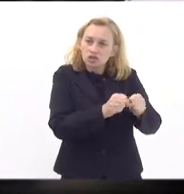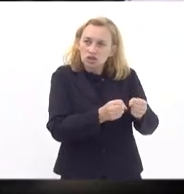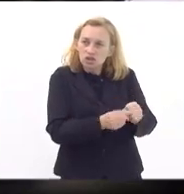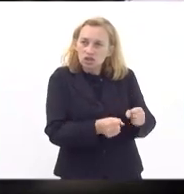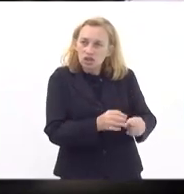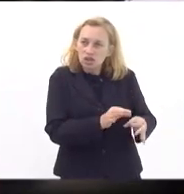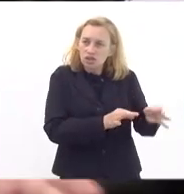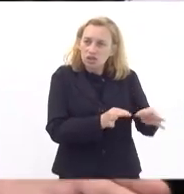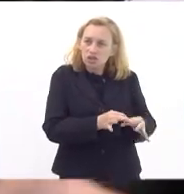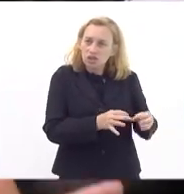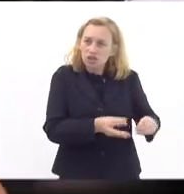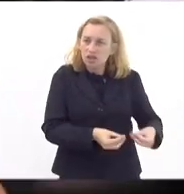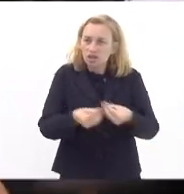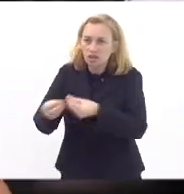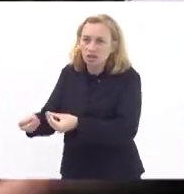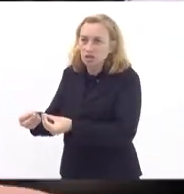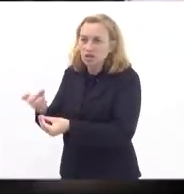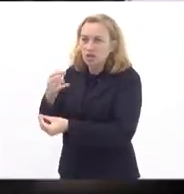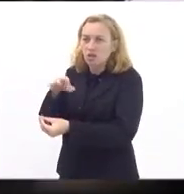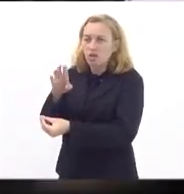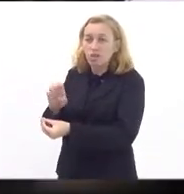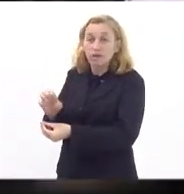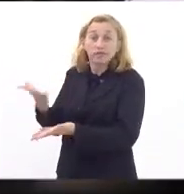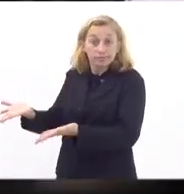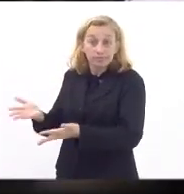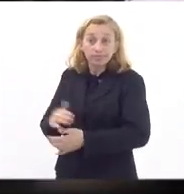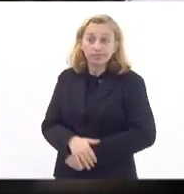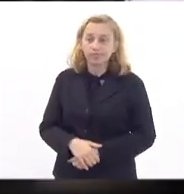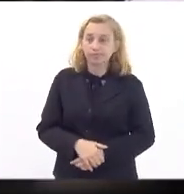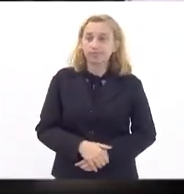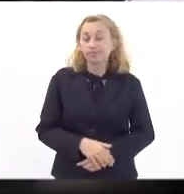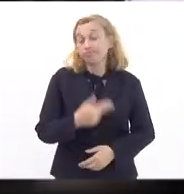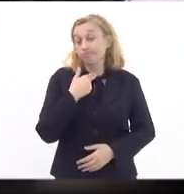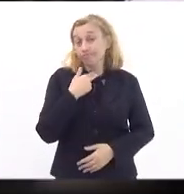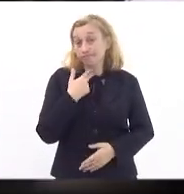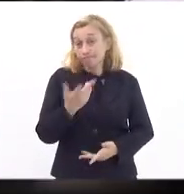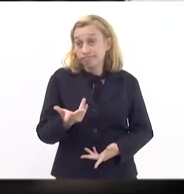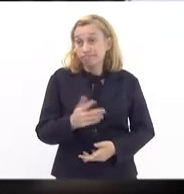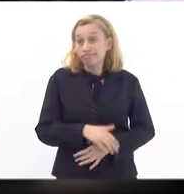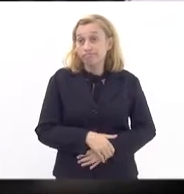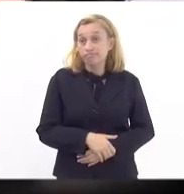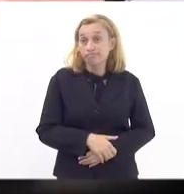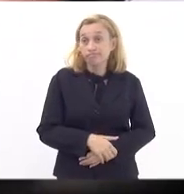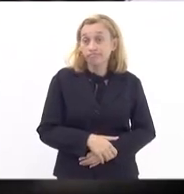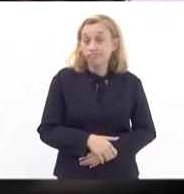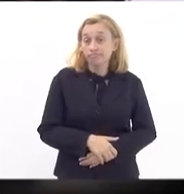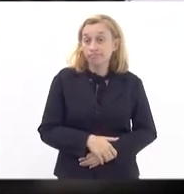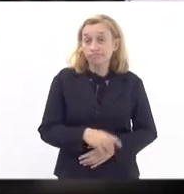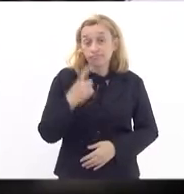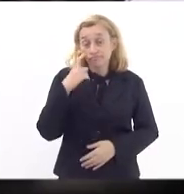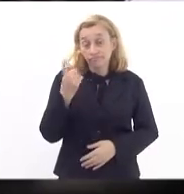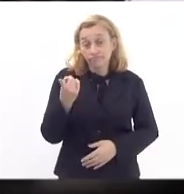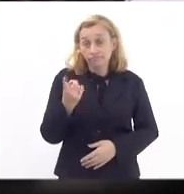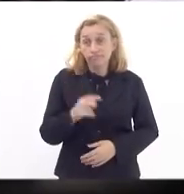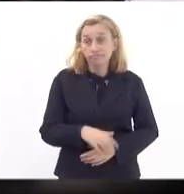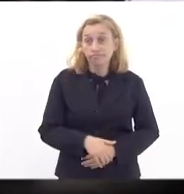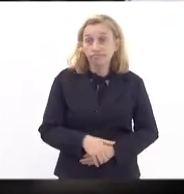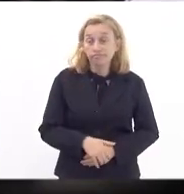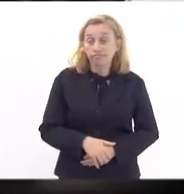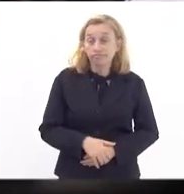cobre Zinho aqui tá aqui eu tô trazendo né O que não podemos é ver a situação